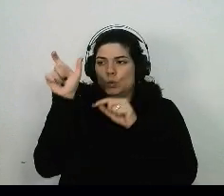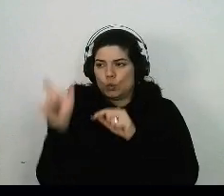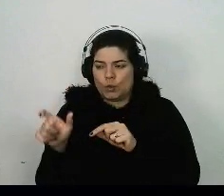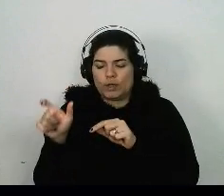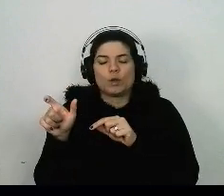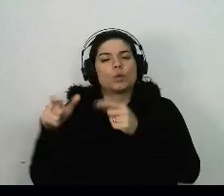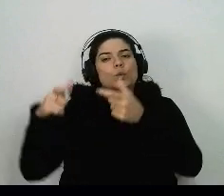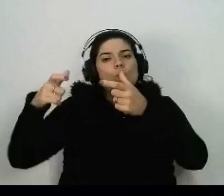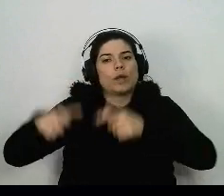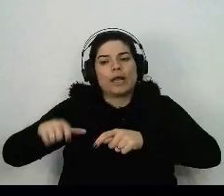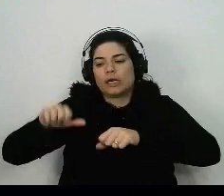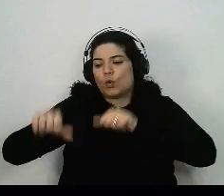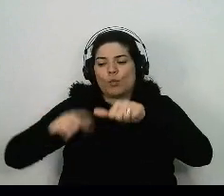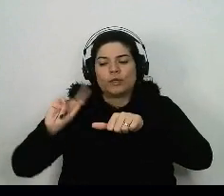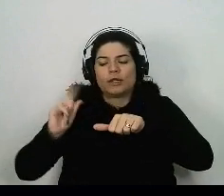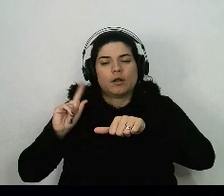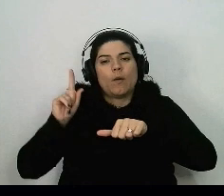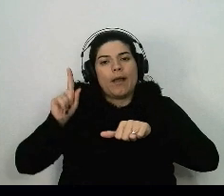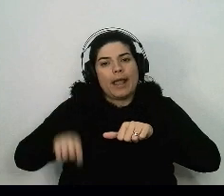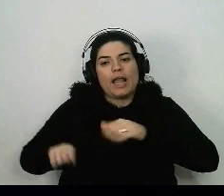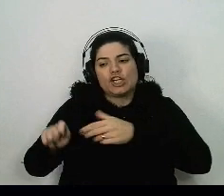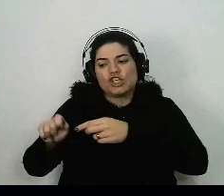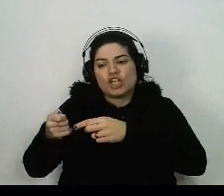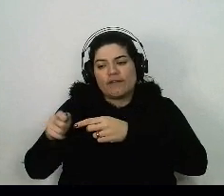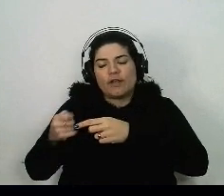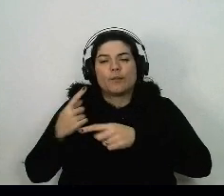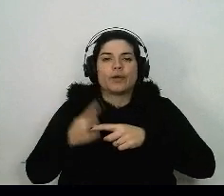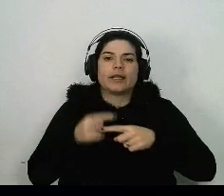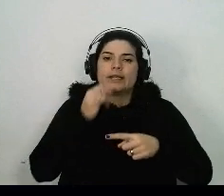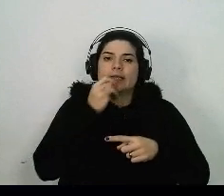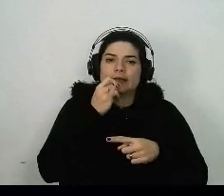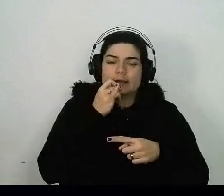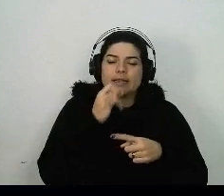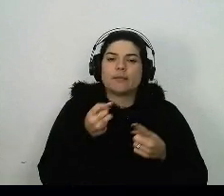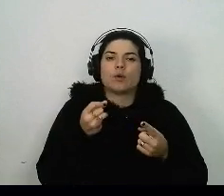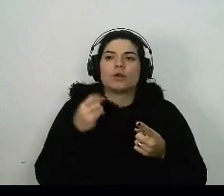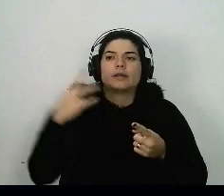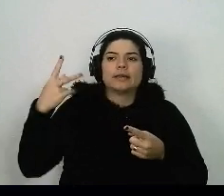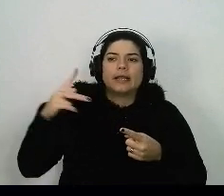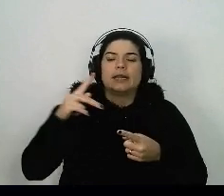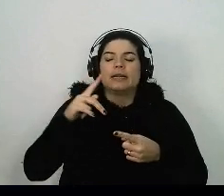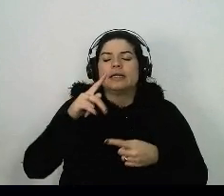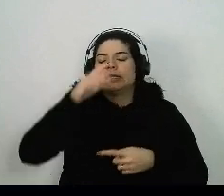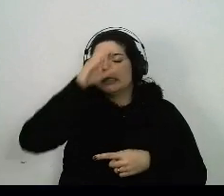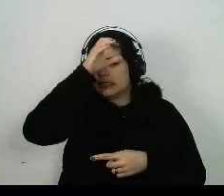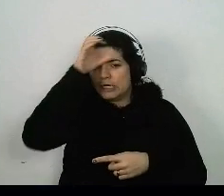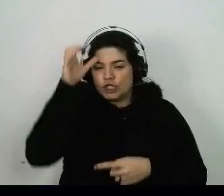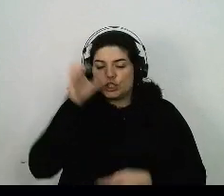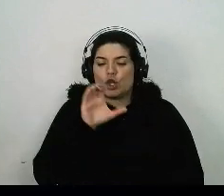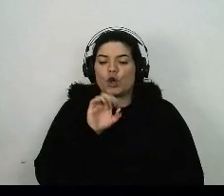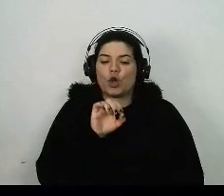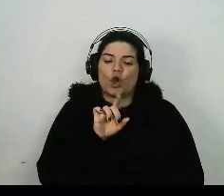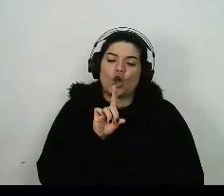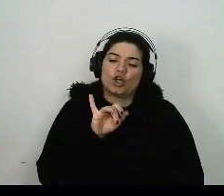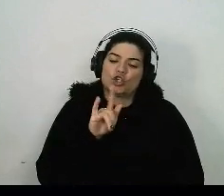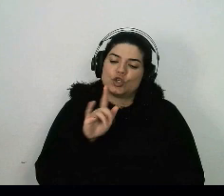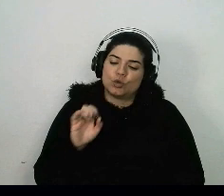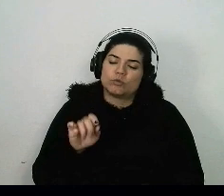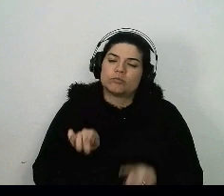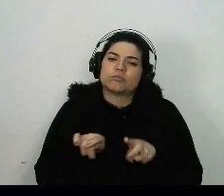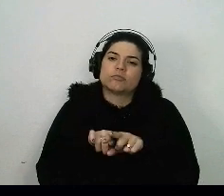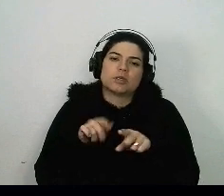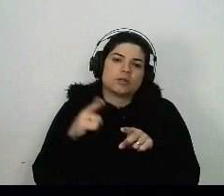chaves, que seria o código do cliente, a data de criação do registro, na raiz do documento, né, da